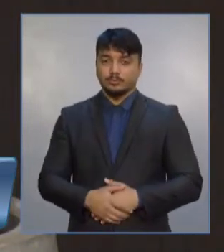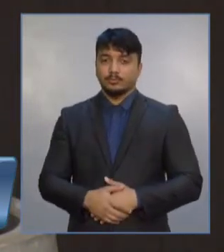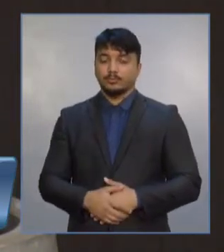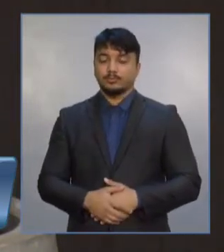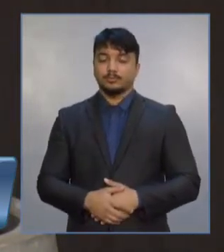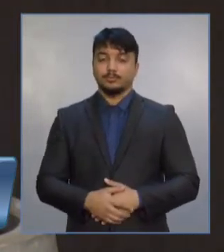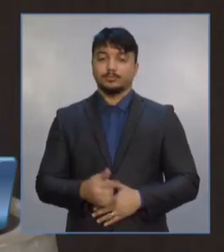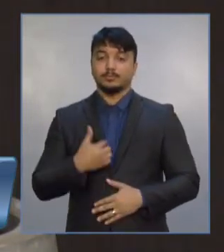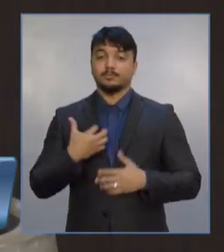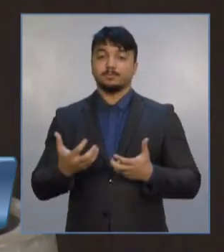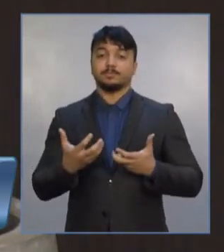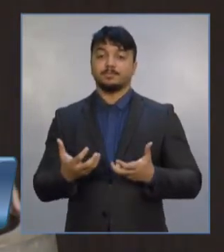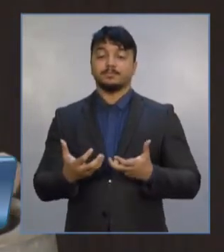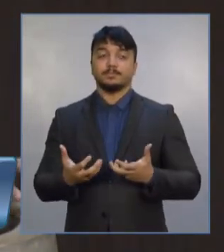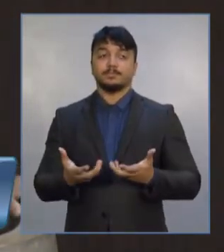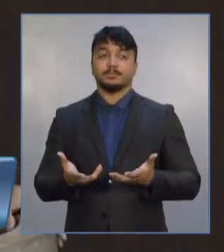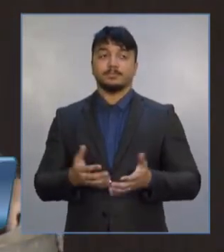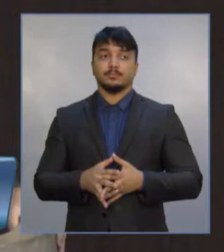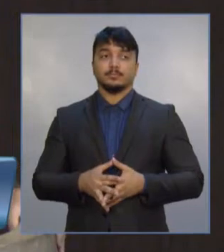Eu queria